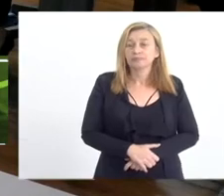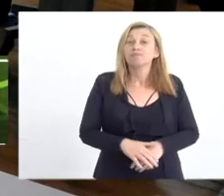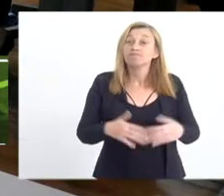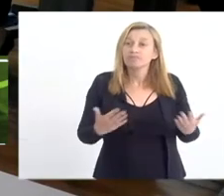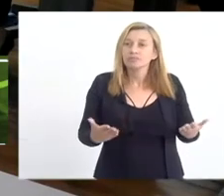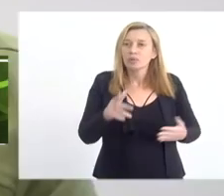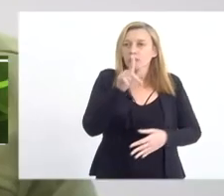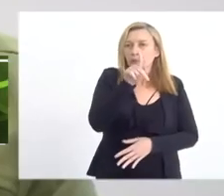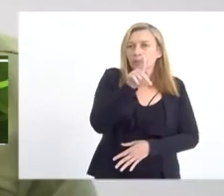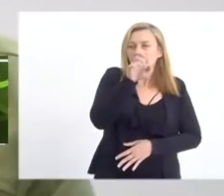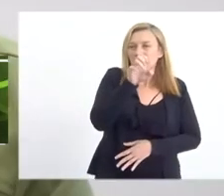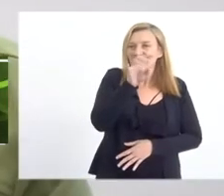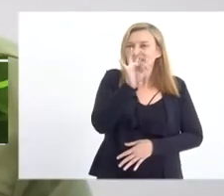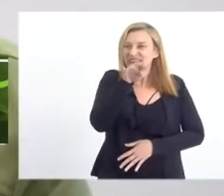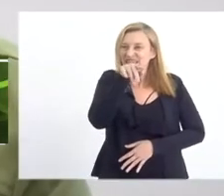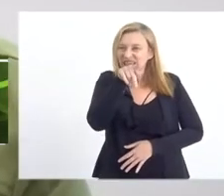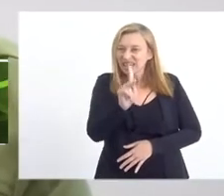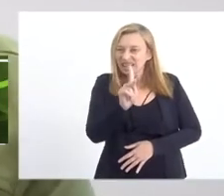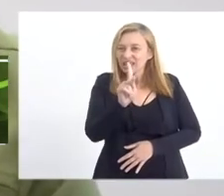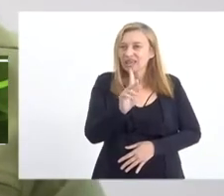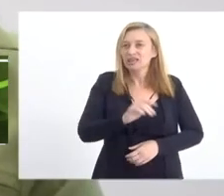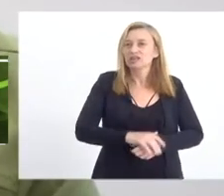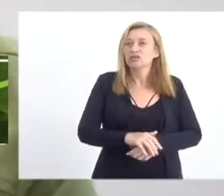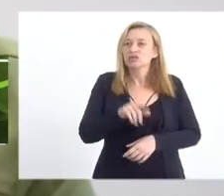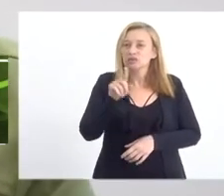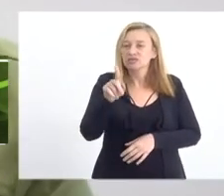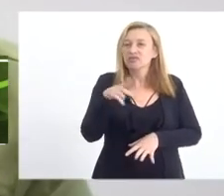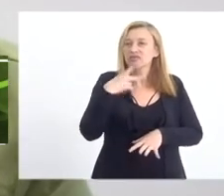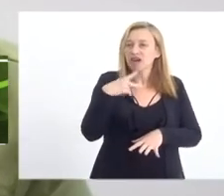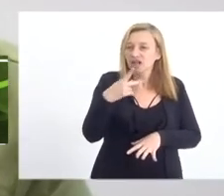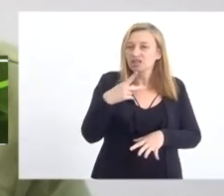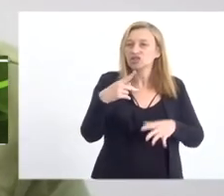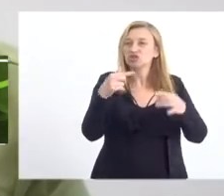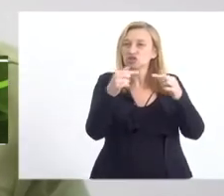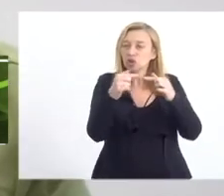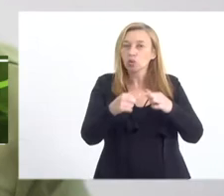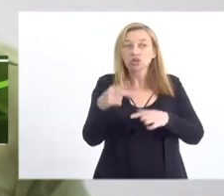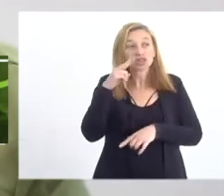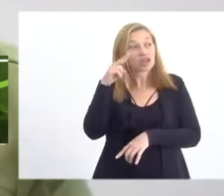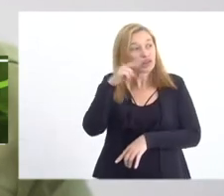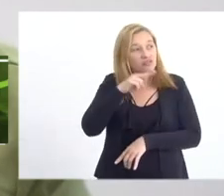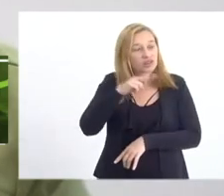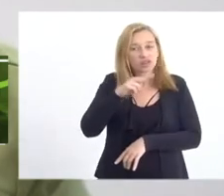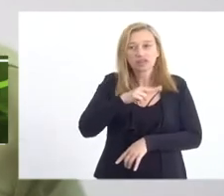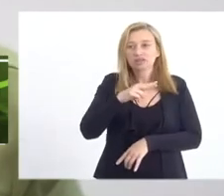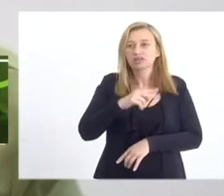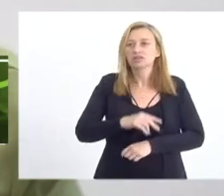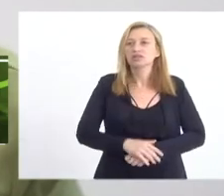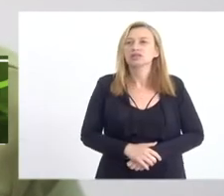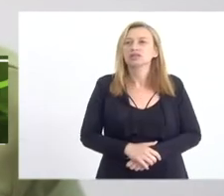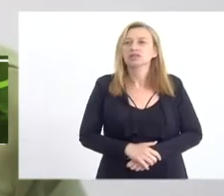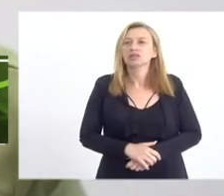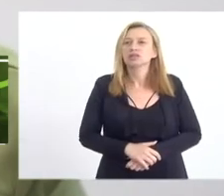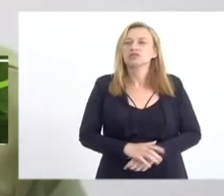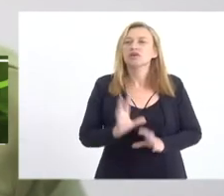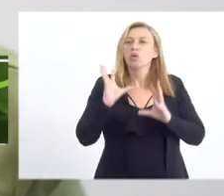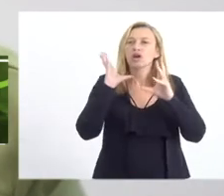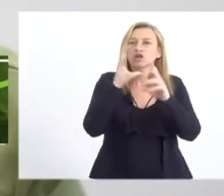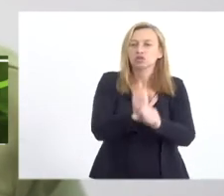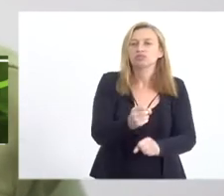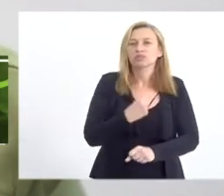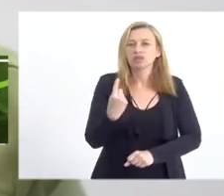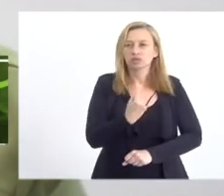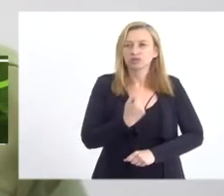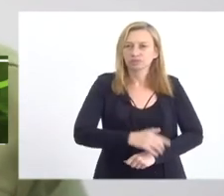Então, Patrick, faz o seguinte, você vai explanando de acordo com o que você está vendo, aí você faz o resumo para a gente.